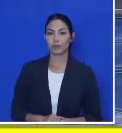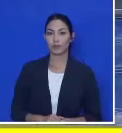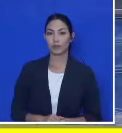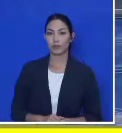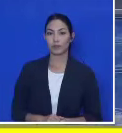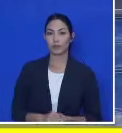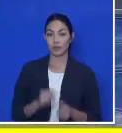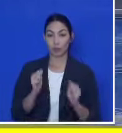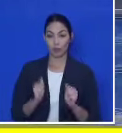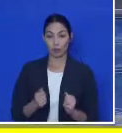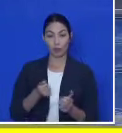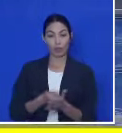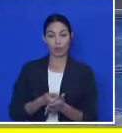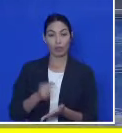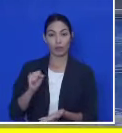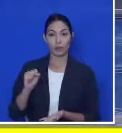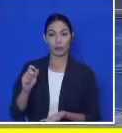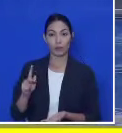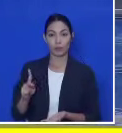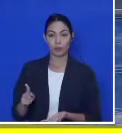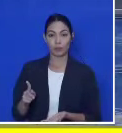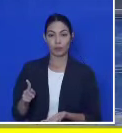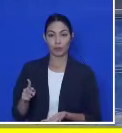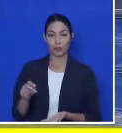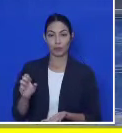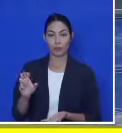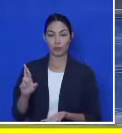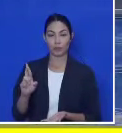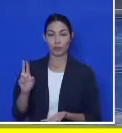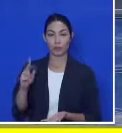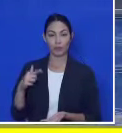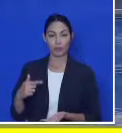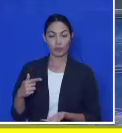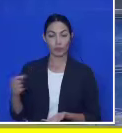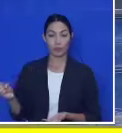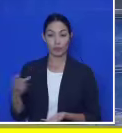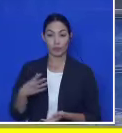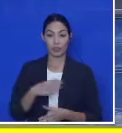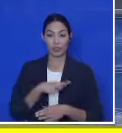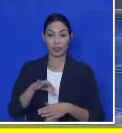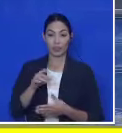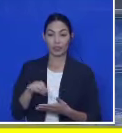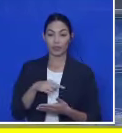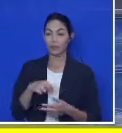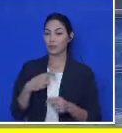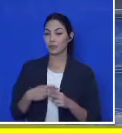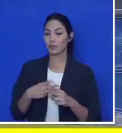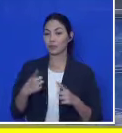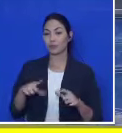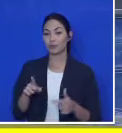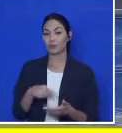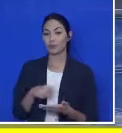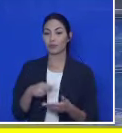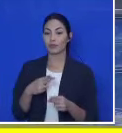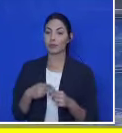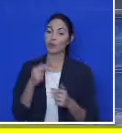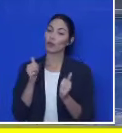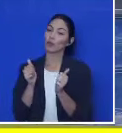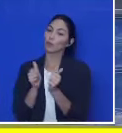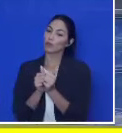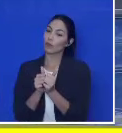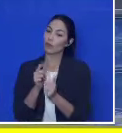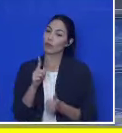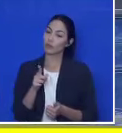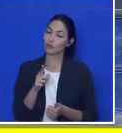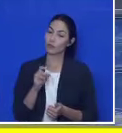Você já pode fazer sua aposta no Super 7, a nova modalidade das loterias Caixa. Numa lotérica perto de você ou pelos canais